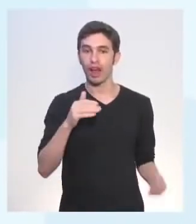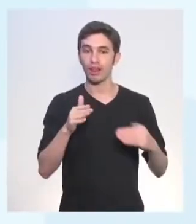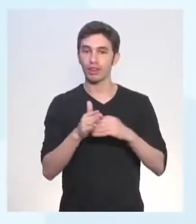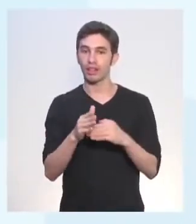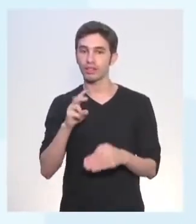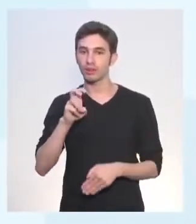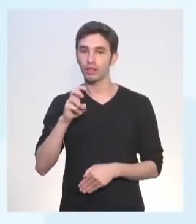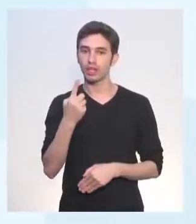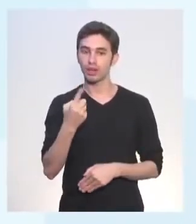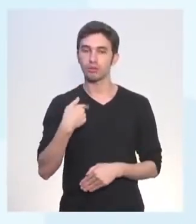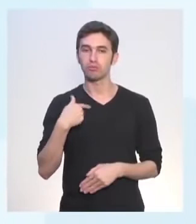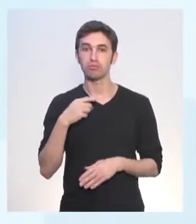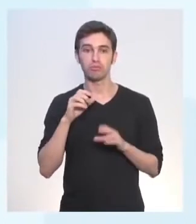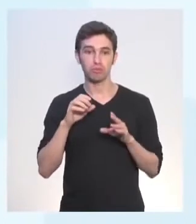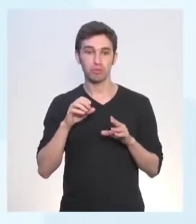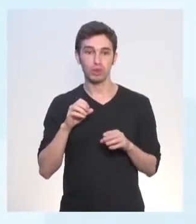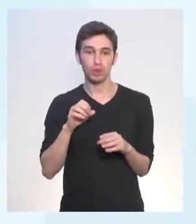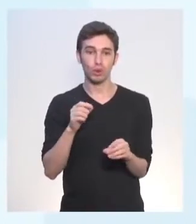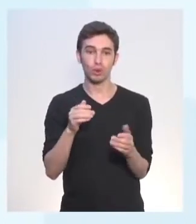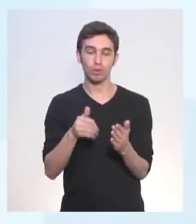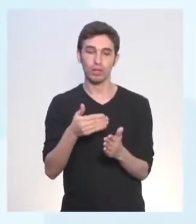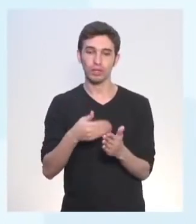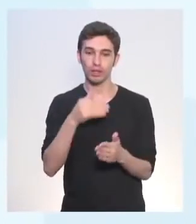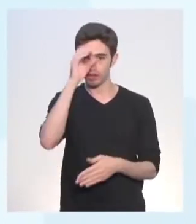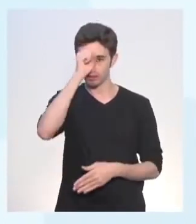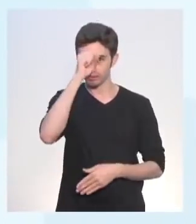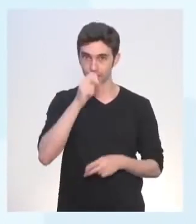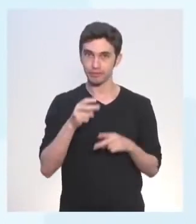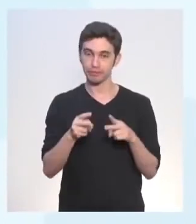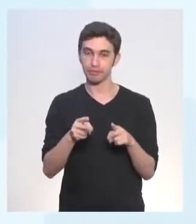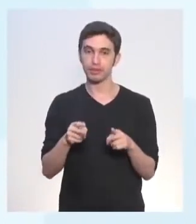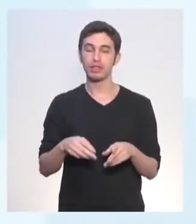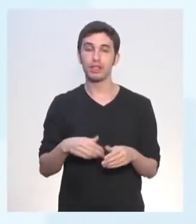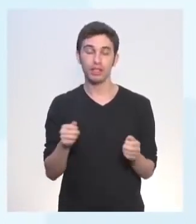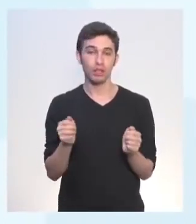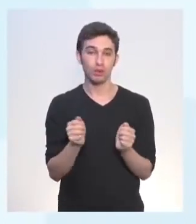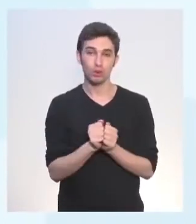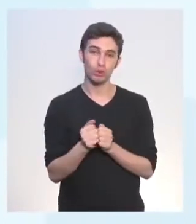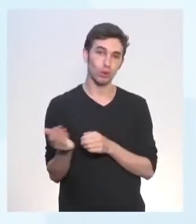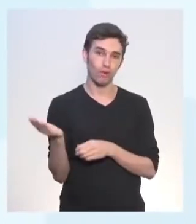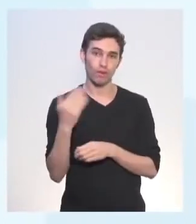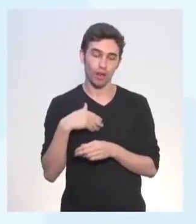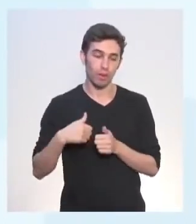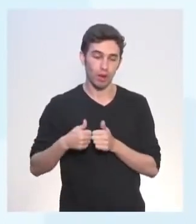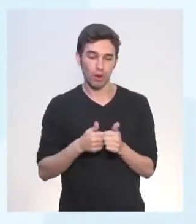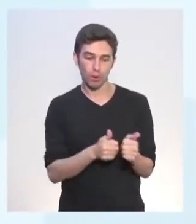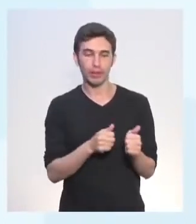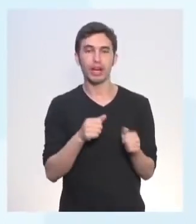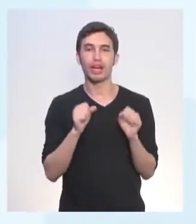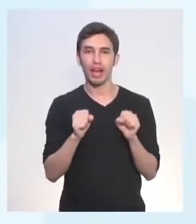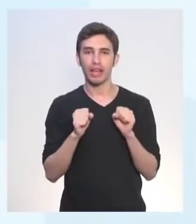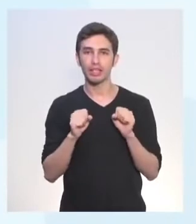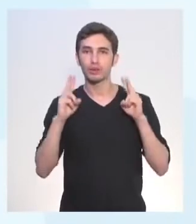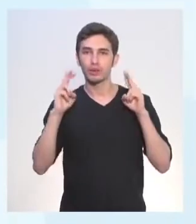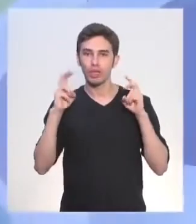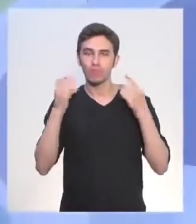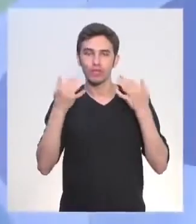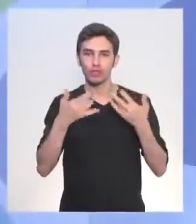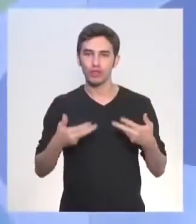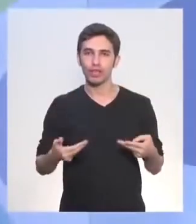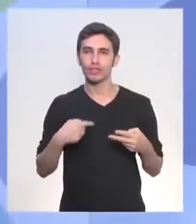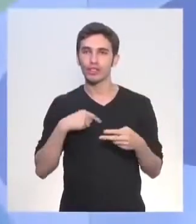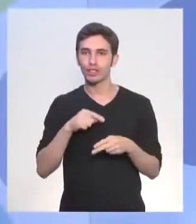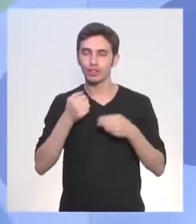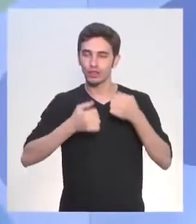Então, fique com o caderno aberto, acompanhe a aula junto, a gente vai trabalhando todas as atividades e todos os assuntos que tiver nessa aula de